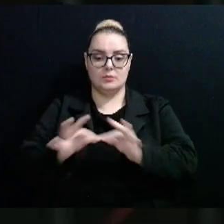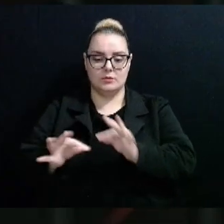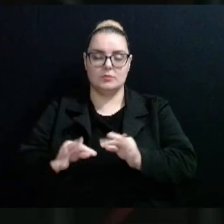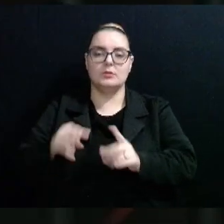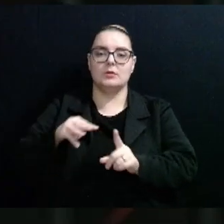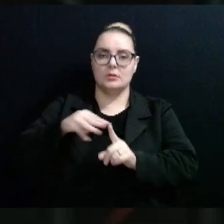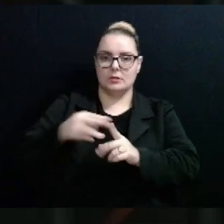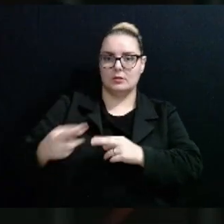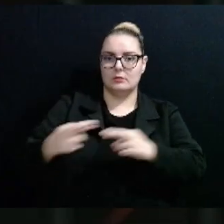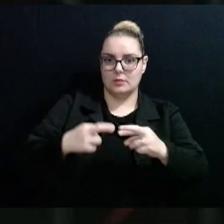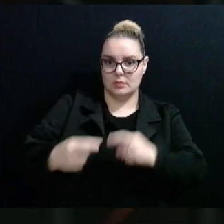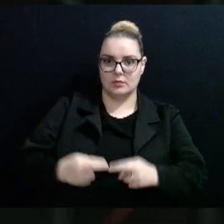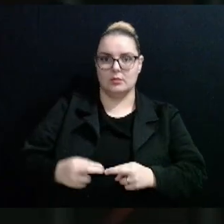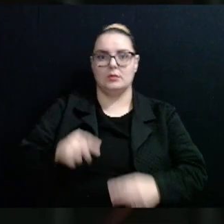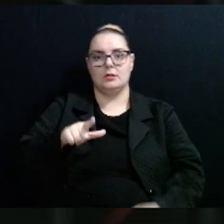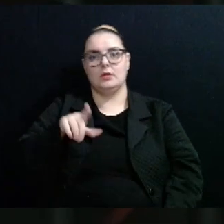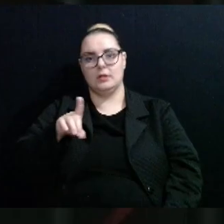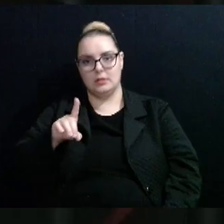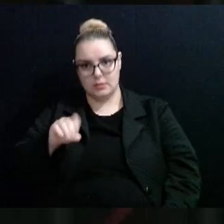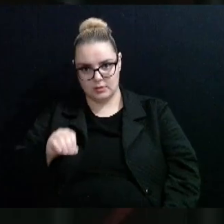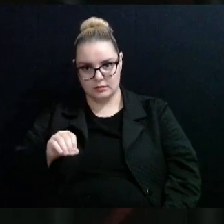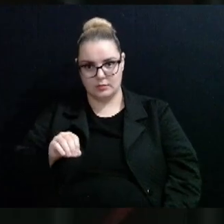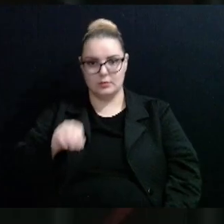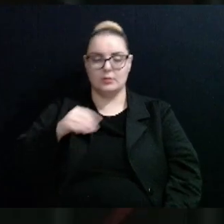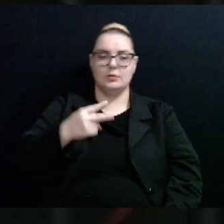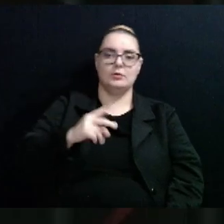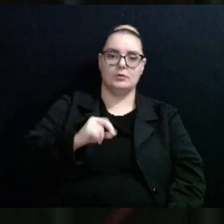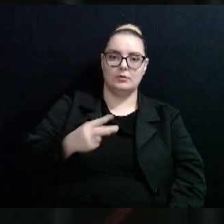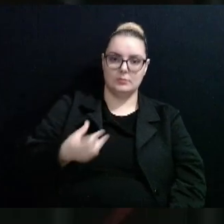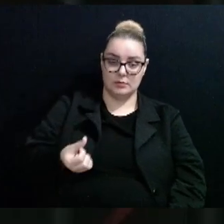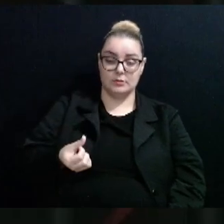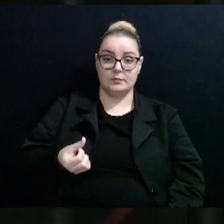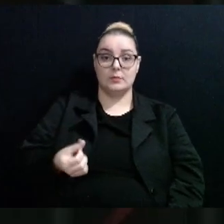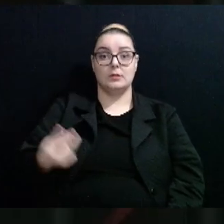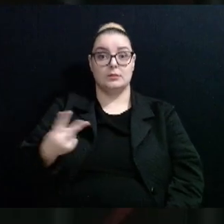da LDO de 2026. Segundo a Prefeitura, as